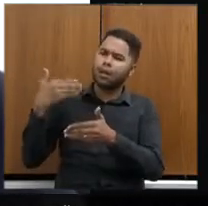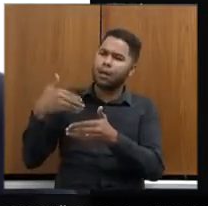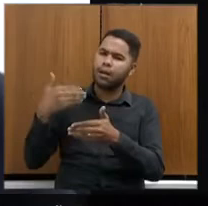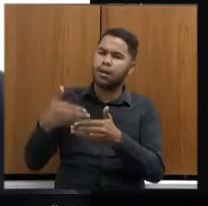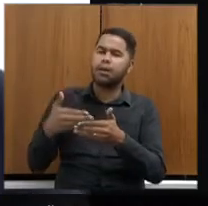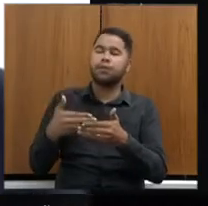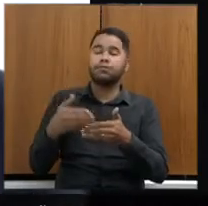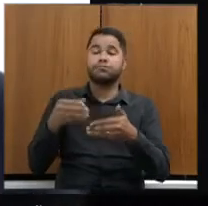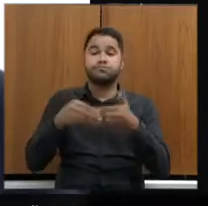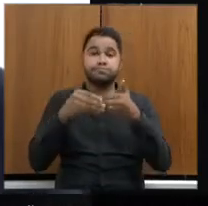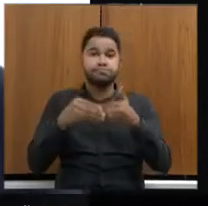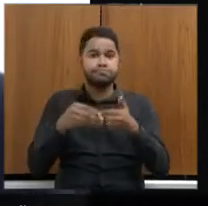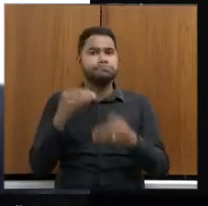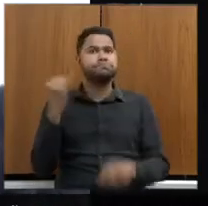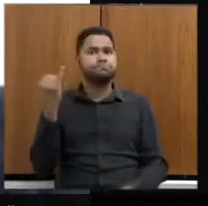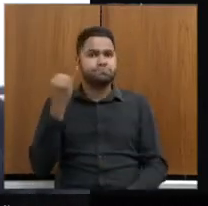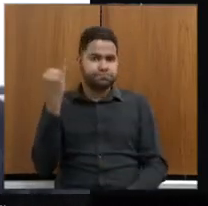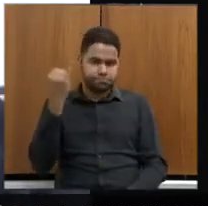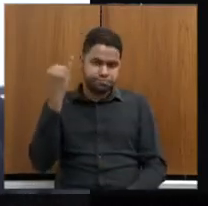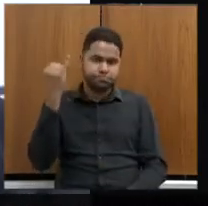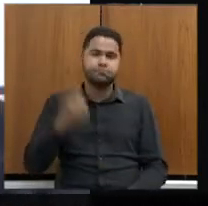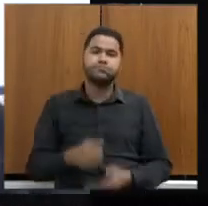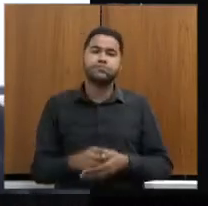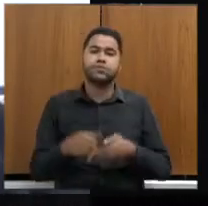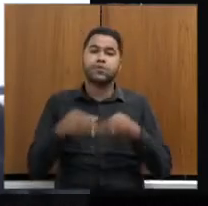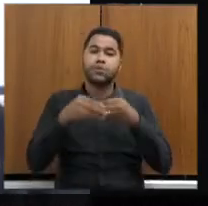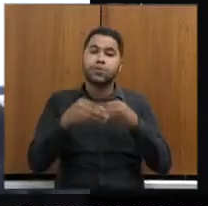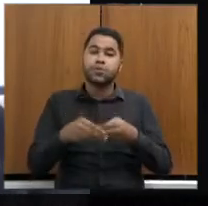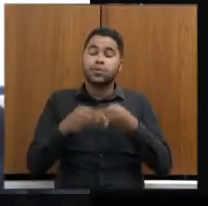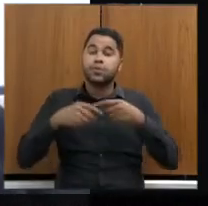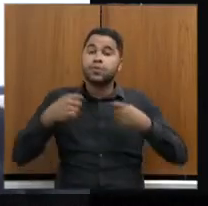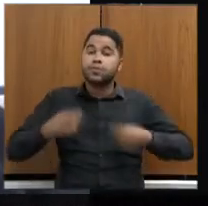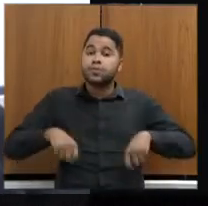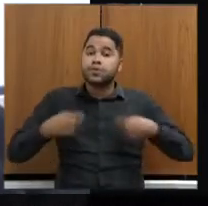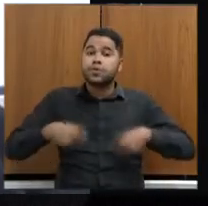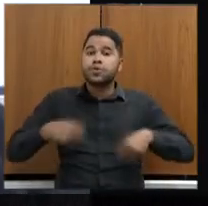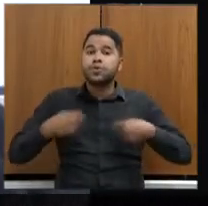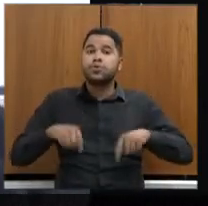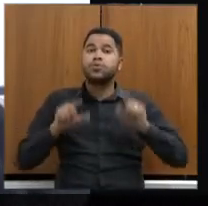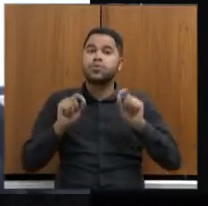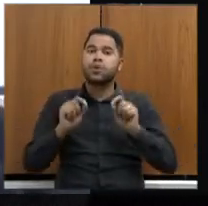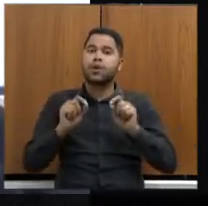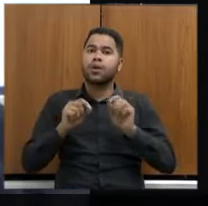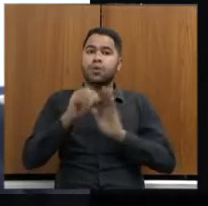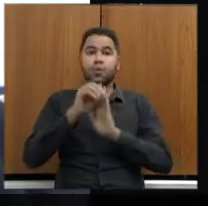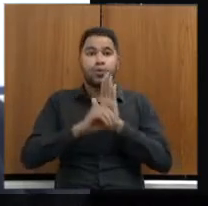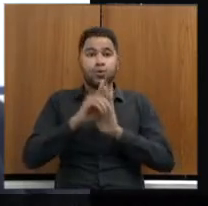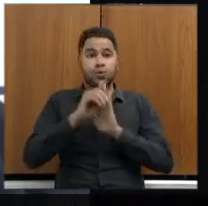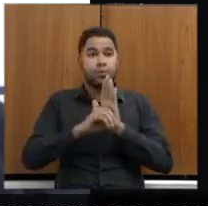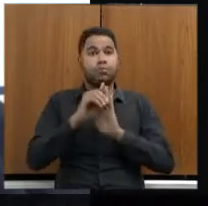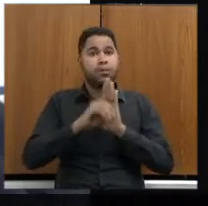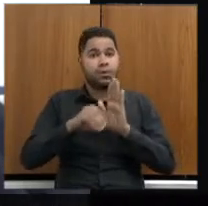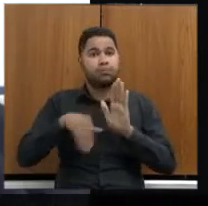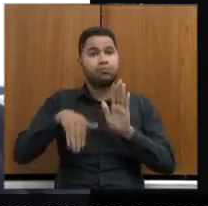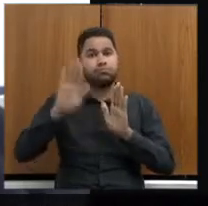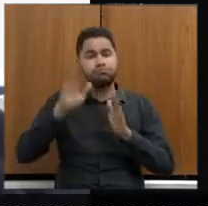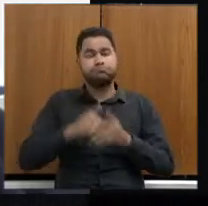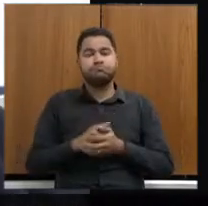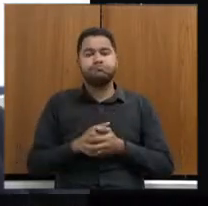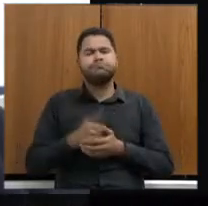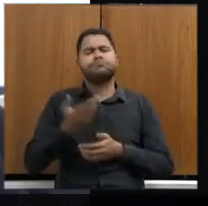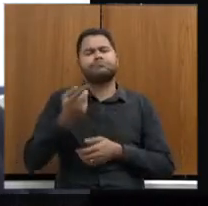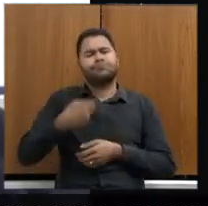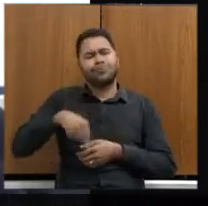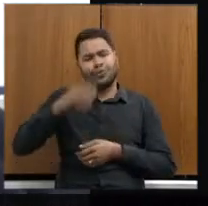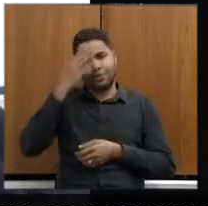detalhe importante uma secretaria que precisaria Tales de um orçamento maior a gente